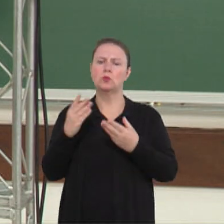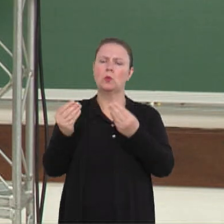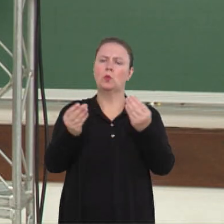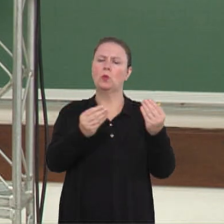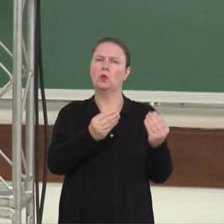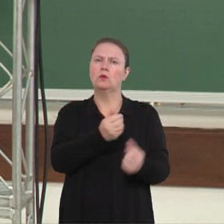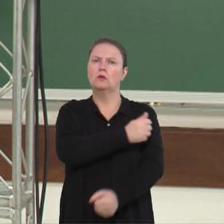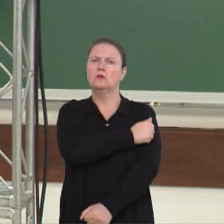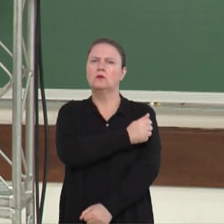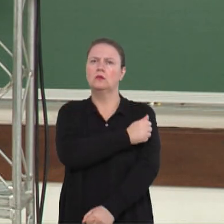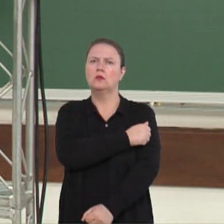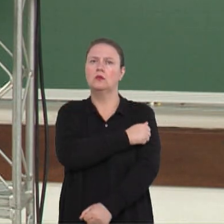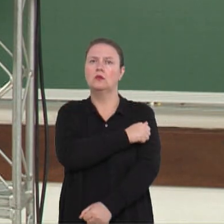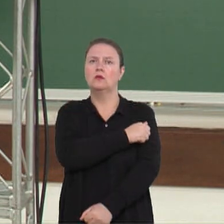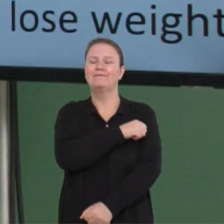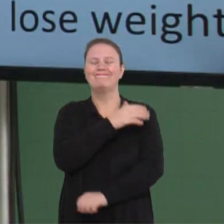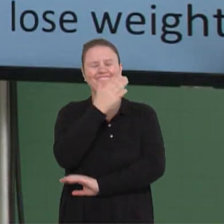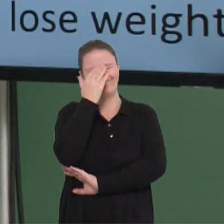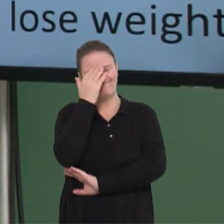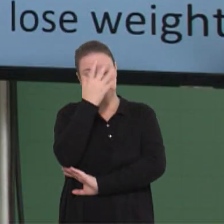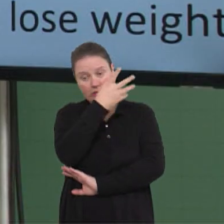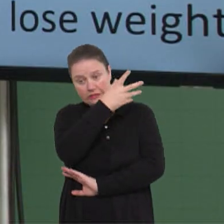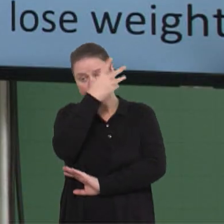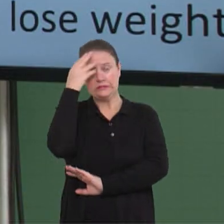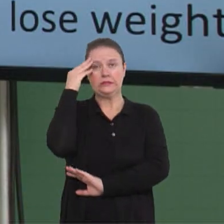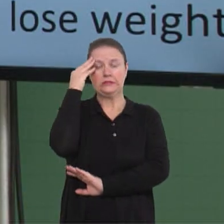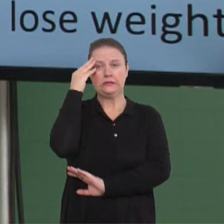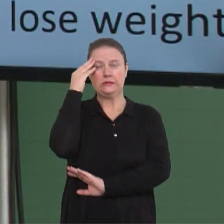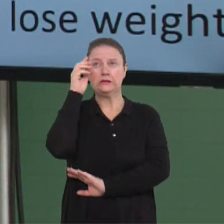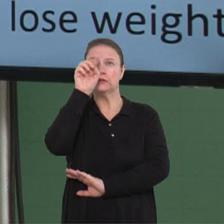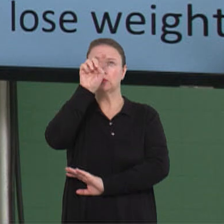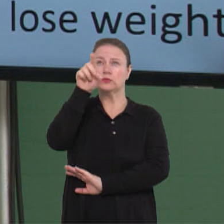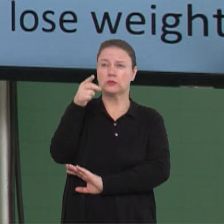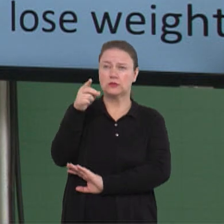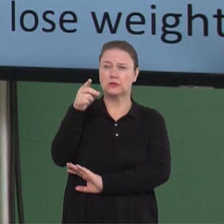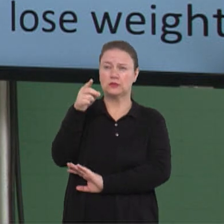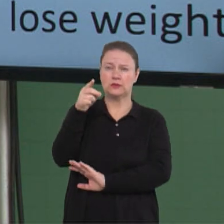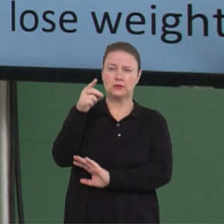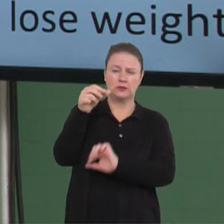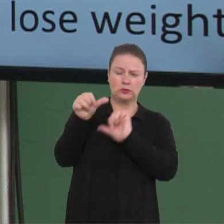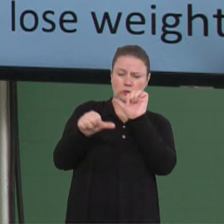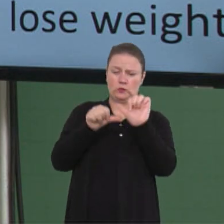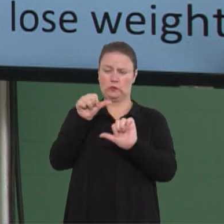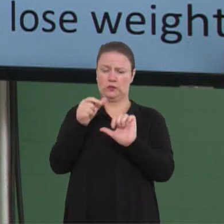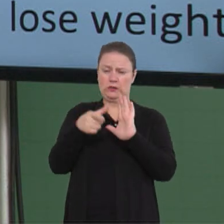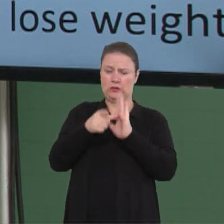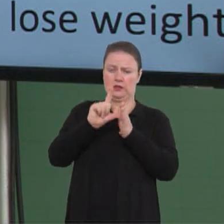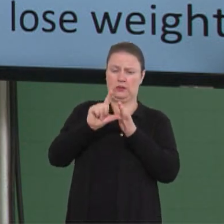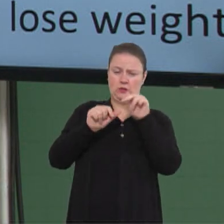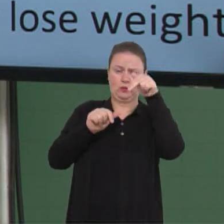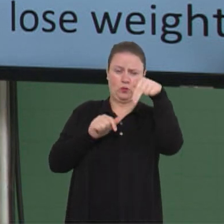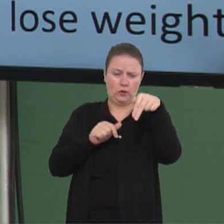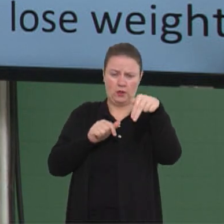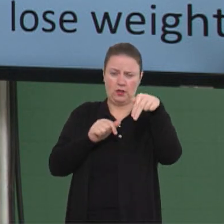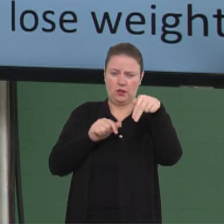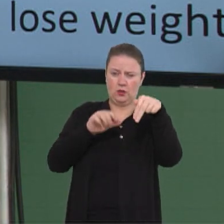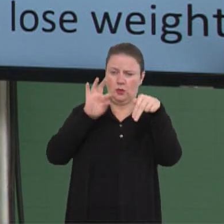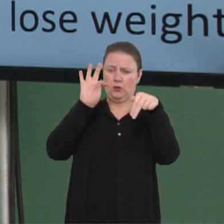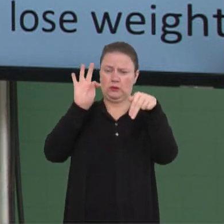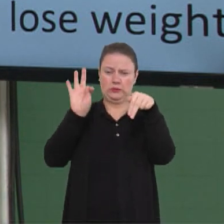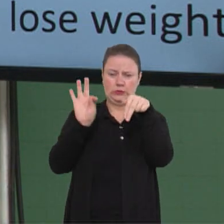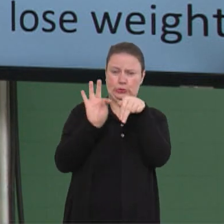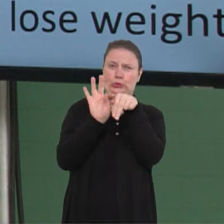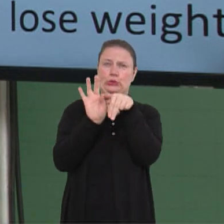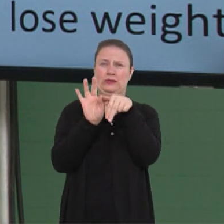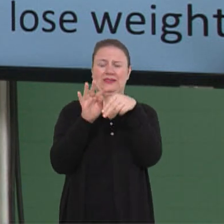é uma dica esquecem a posição do apóstrofo coloca antes do n o coloca o te junto com